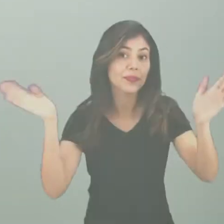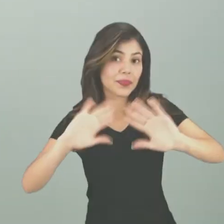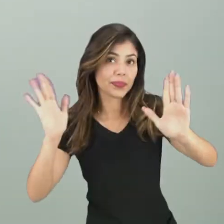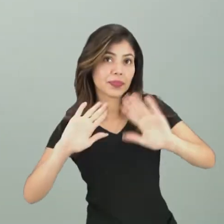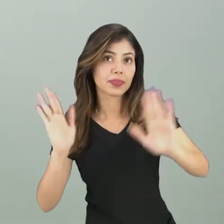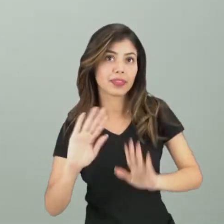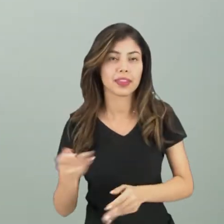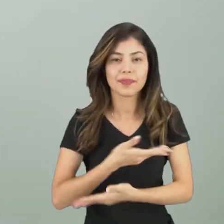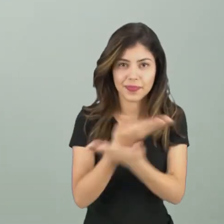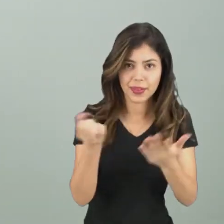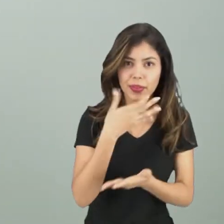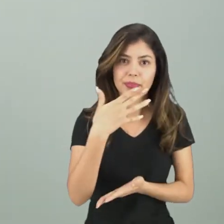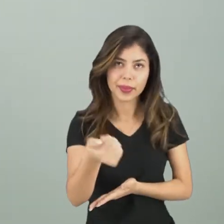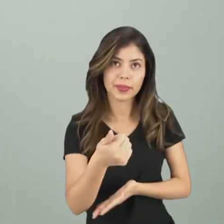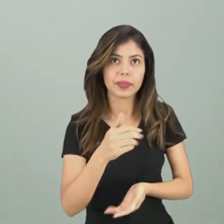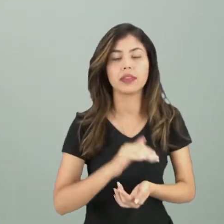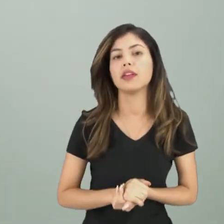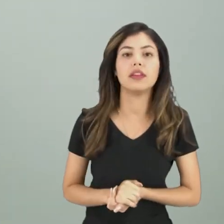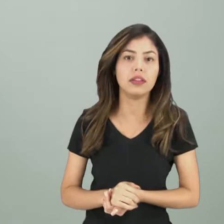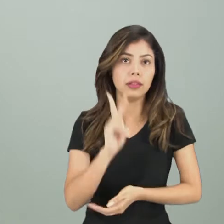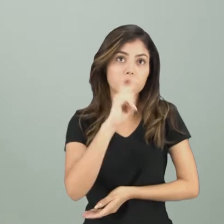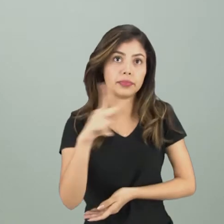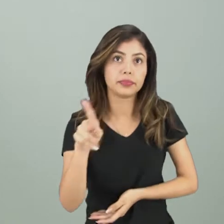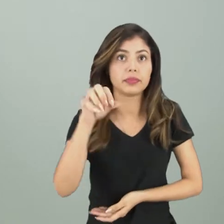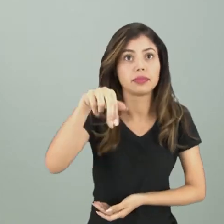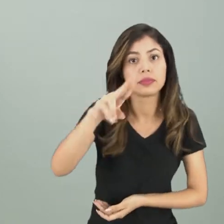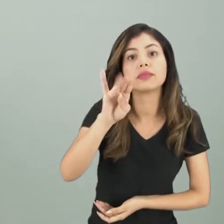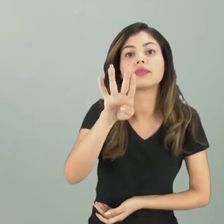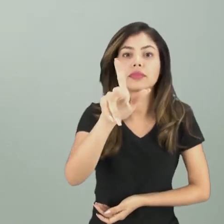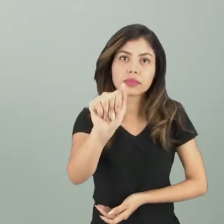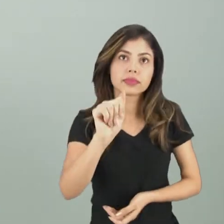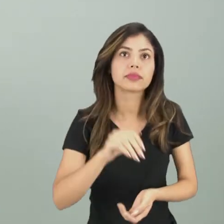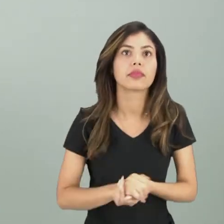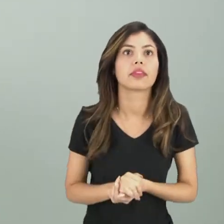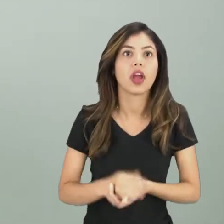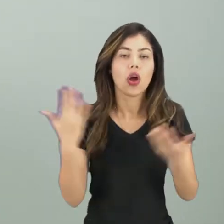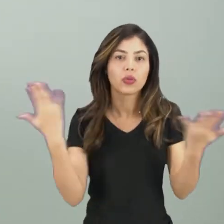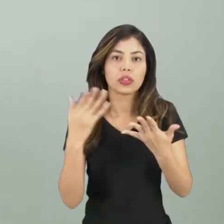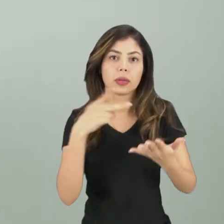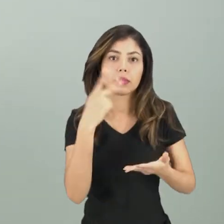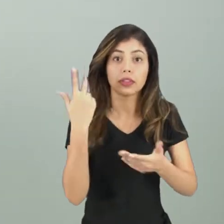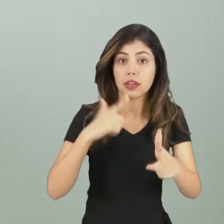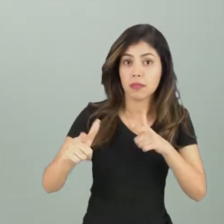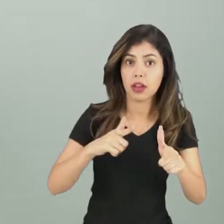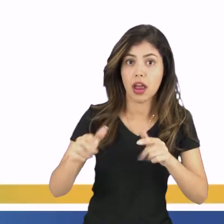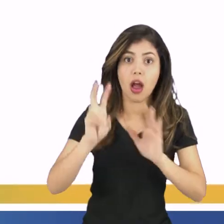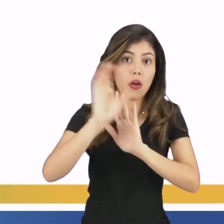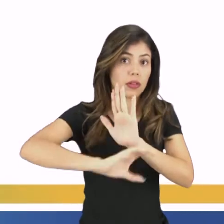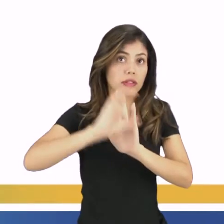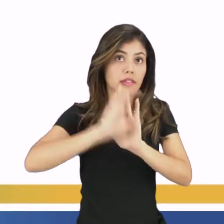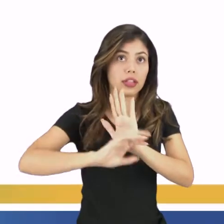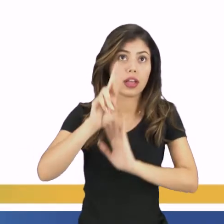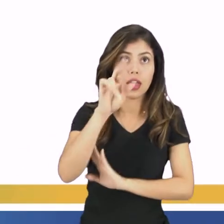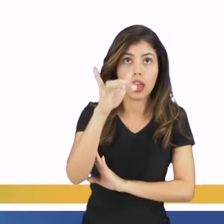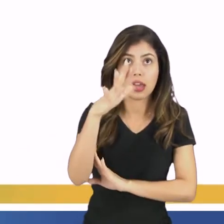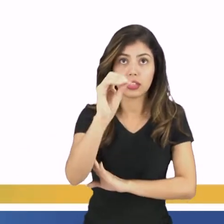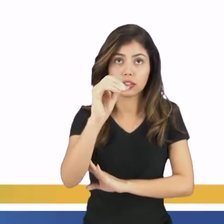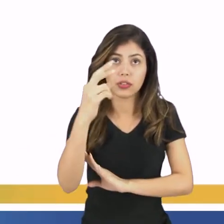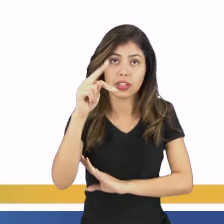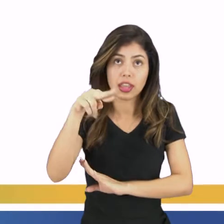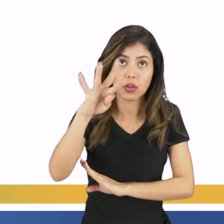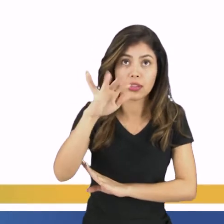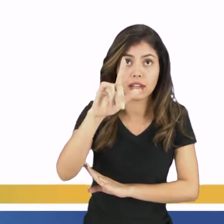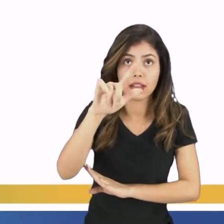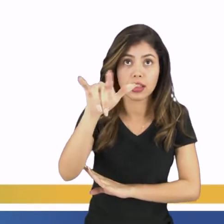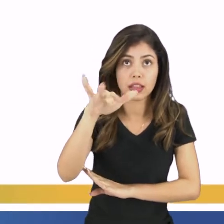Olá pessoal, tudo bem? Aqui é a professora Nube de Química e hoje nós vamos trabalhar o conteúdo sobre reações de